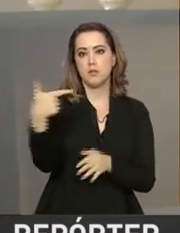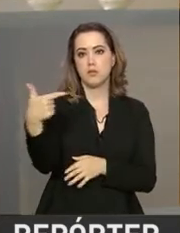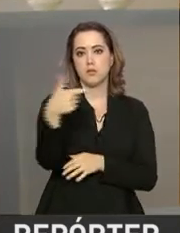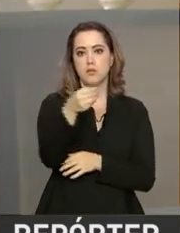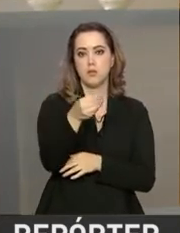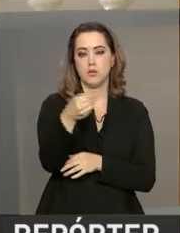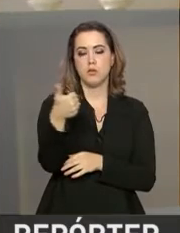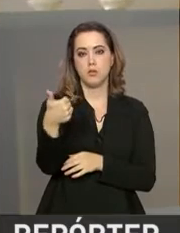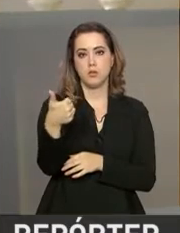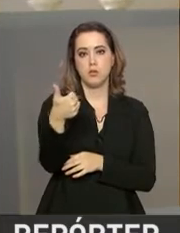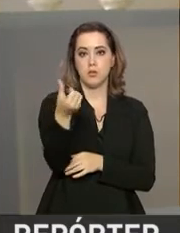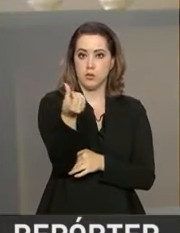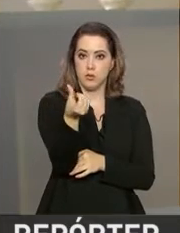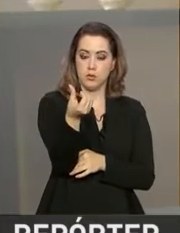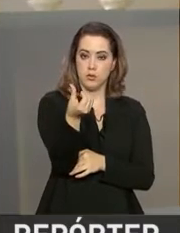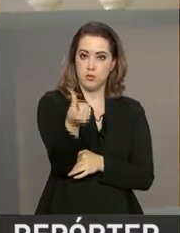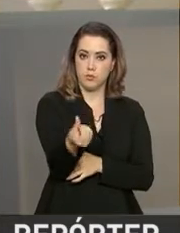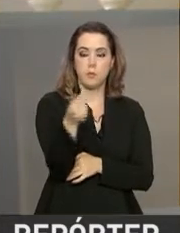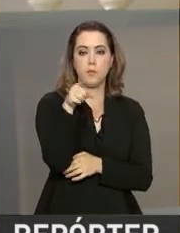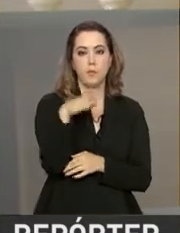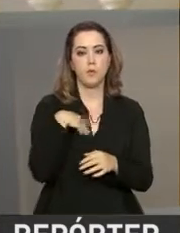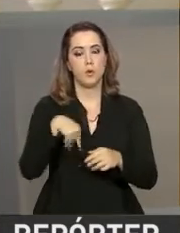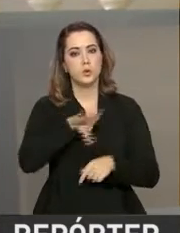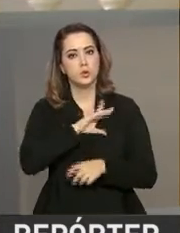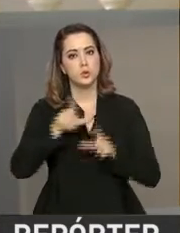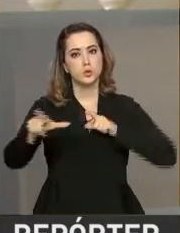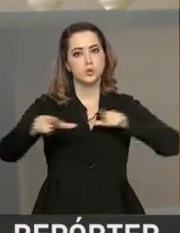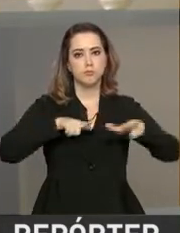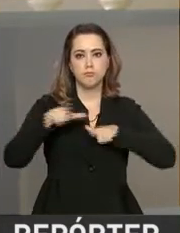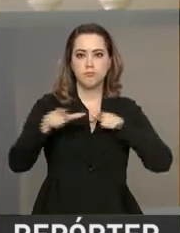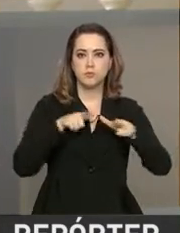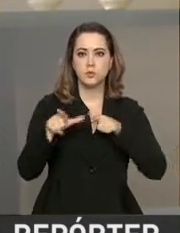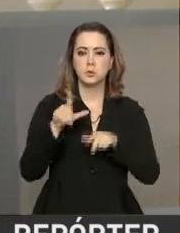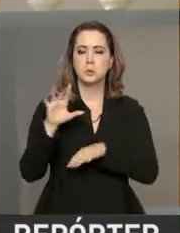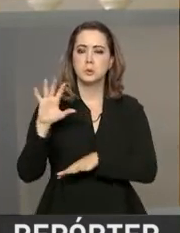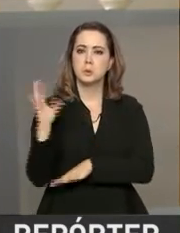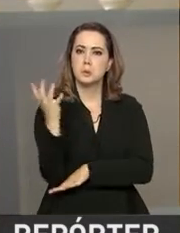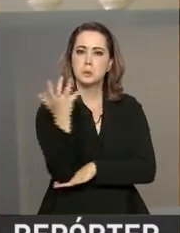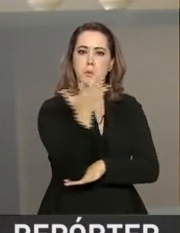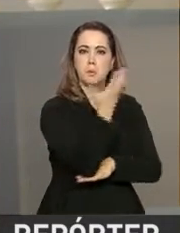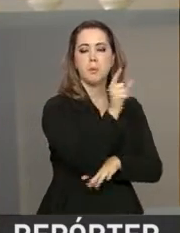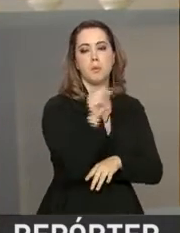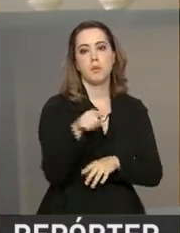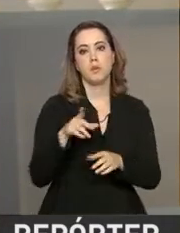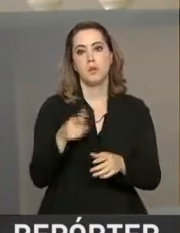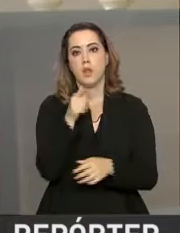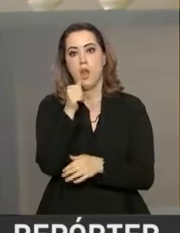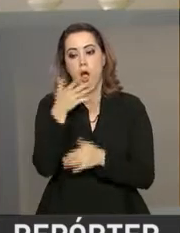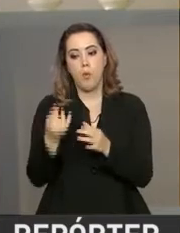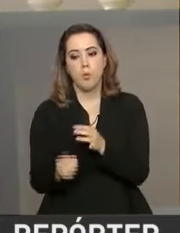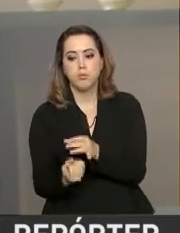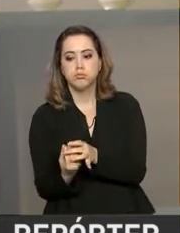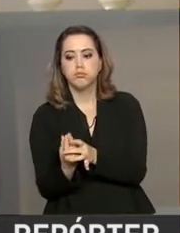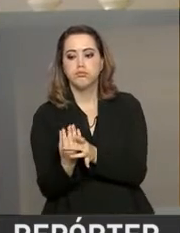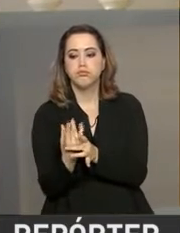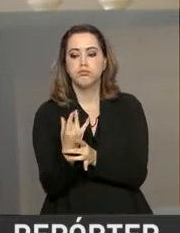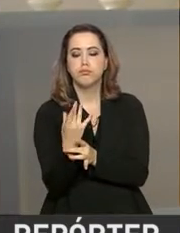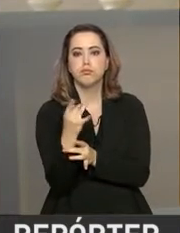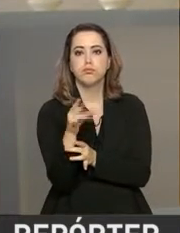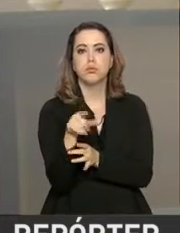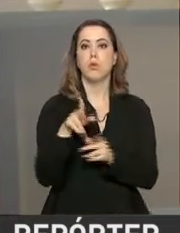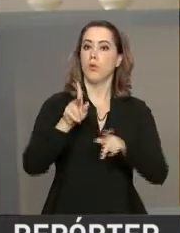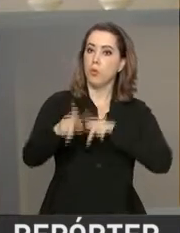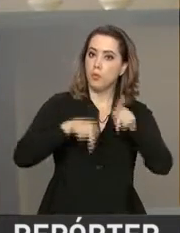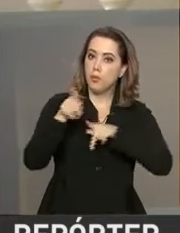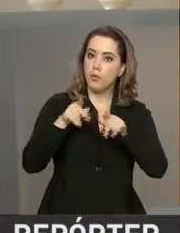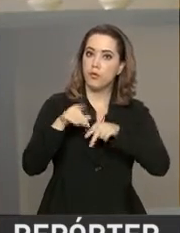nós estaremos trabalhando na recuperação de nascentes trabalhando povoamento do rio garantindo com